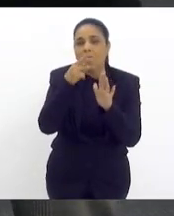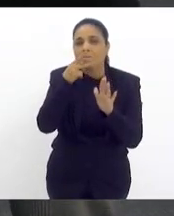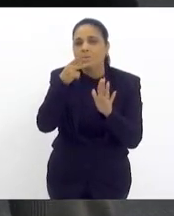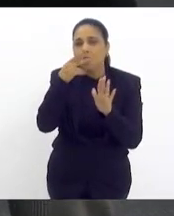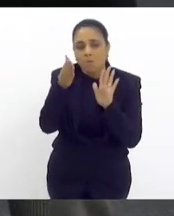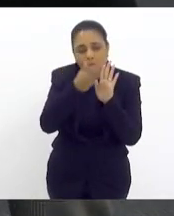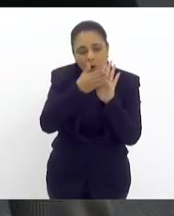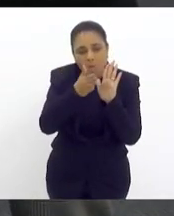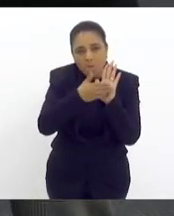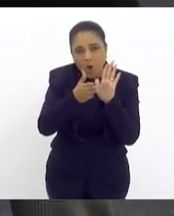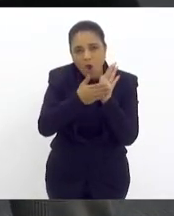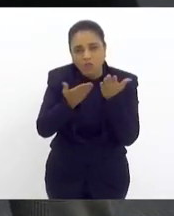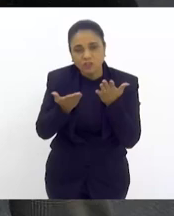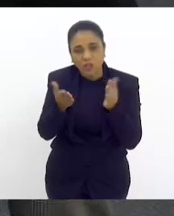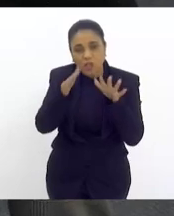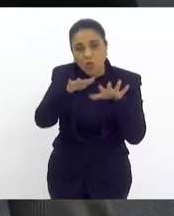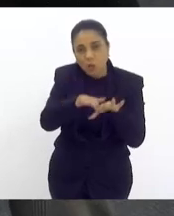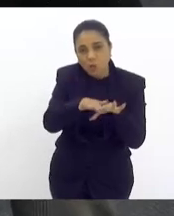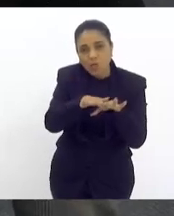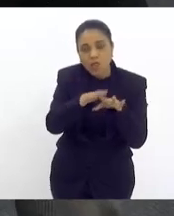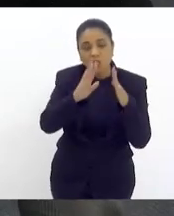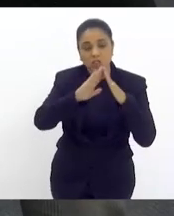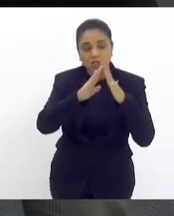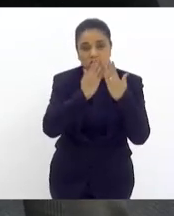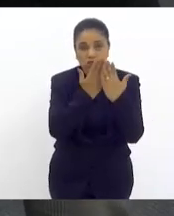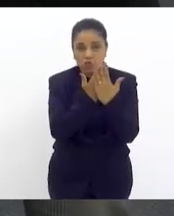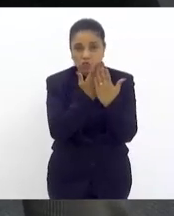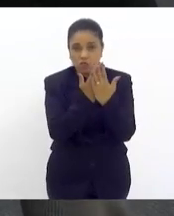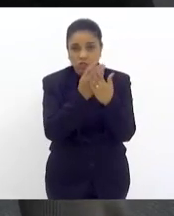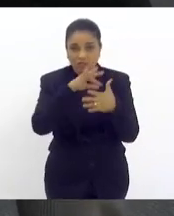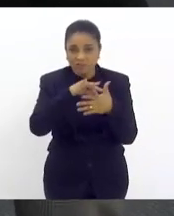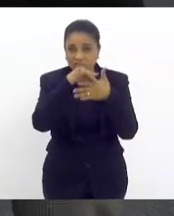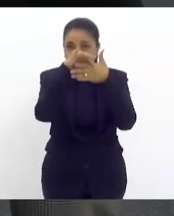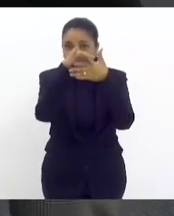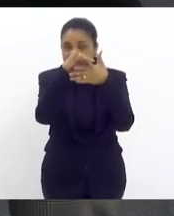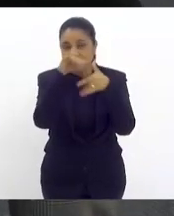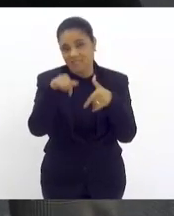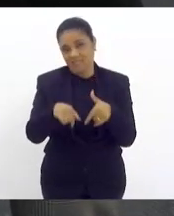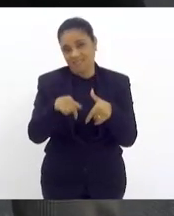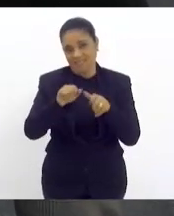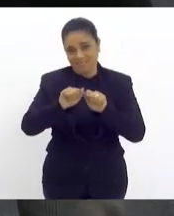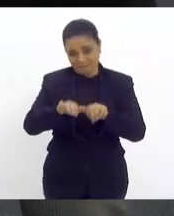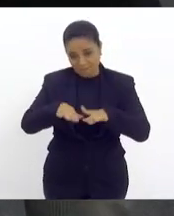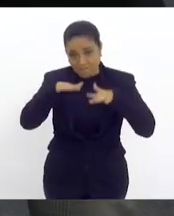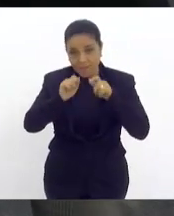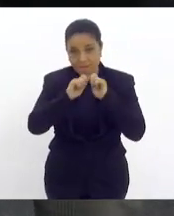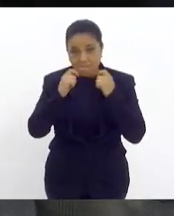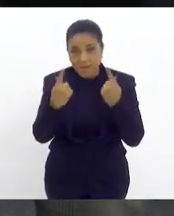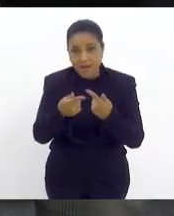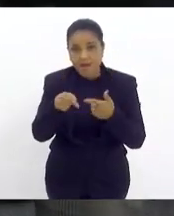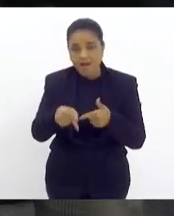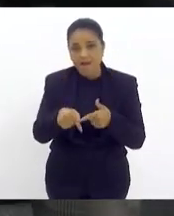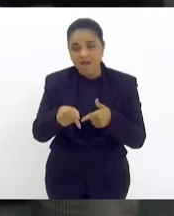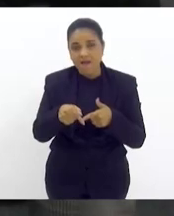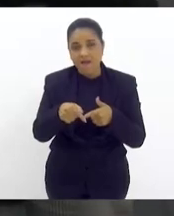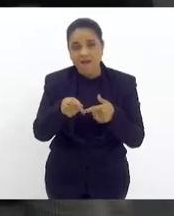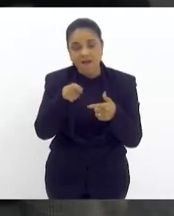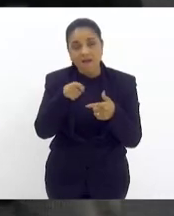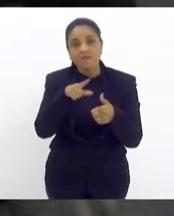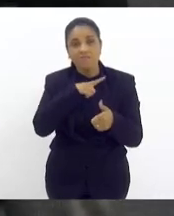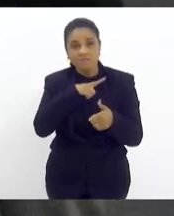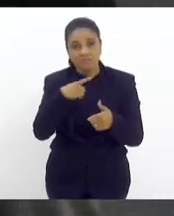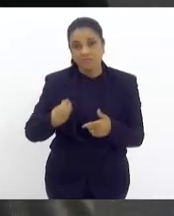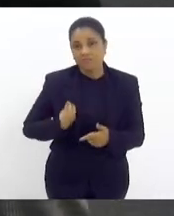no colégio de líderes no regimento interno e o Colégio de líderes formalmente existe